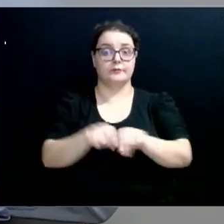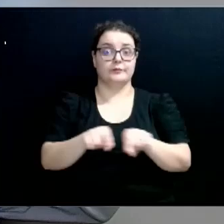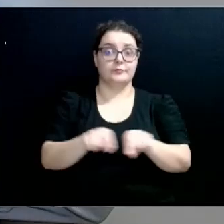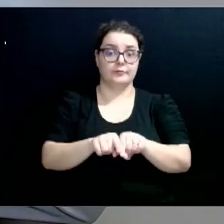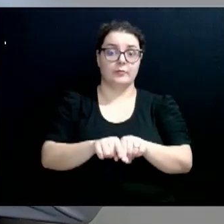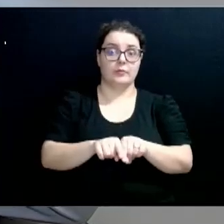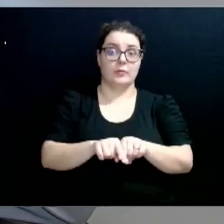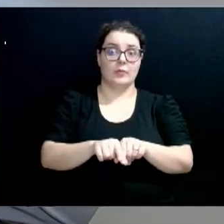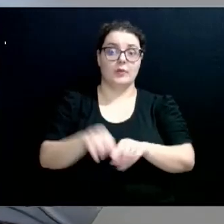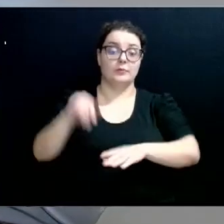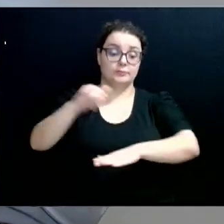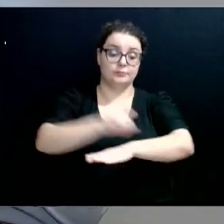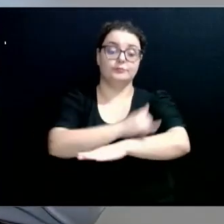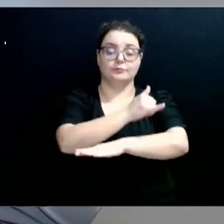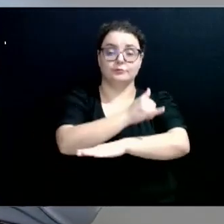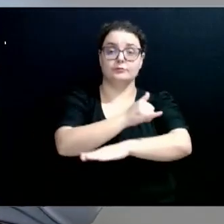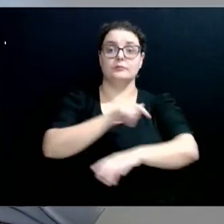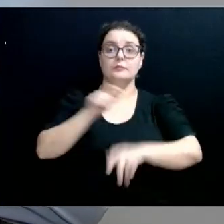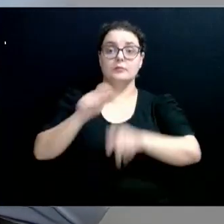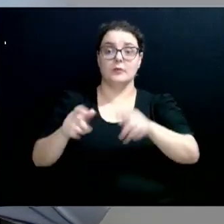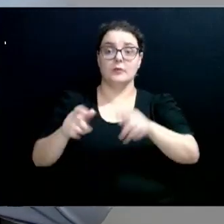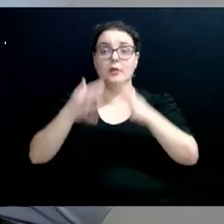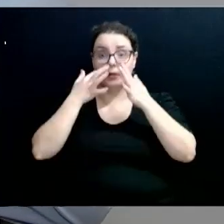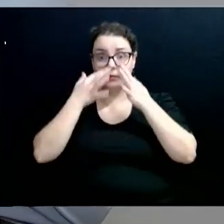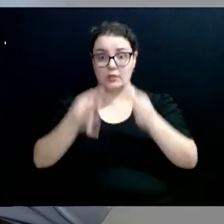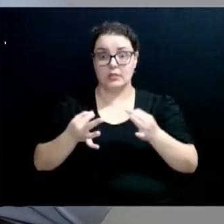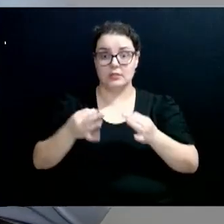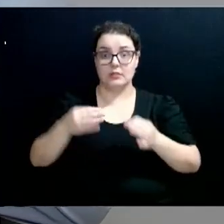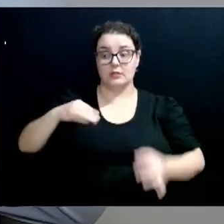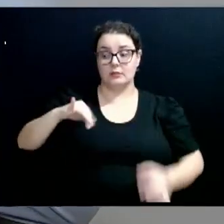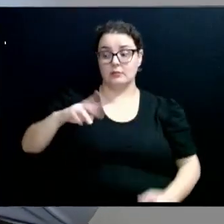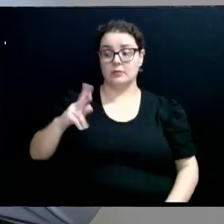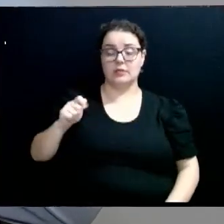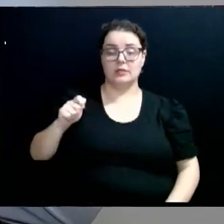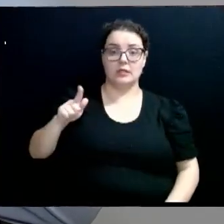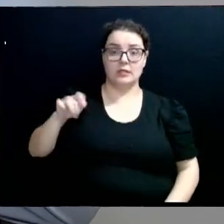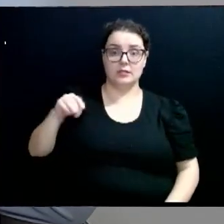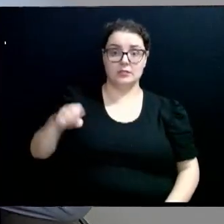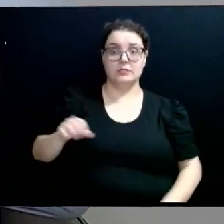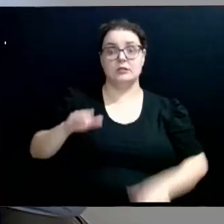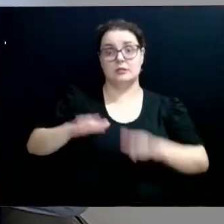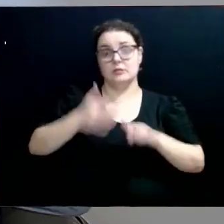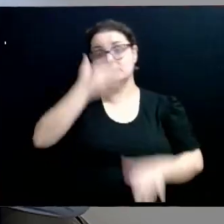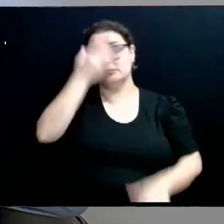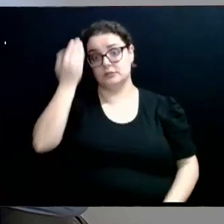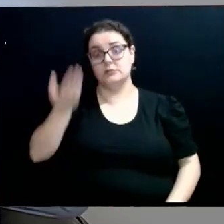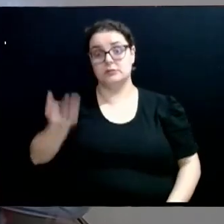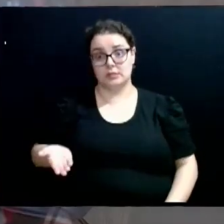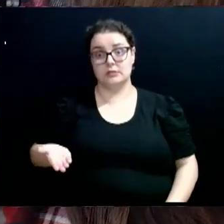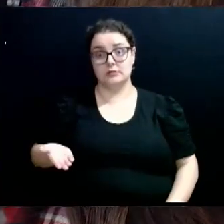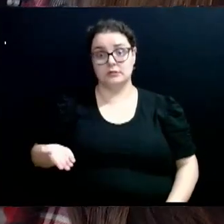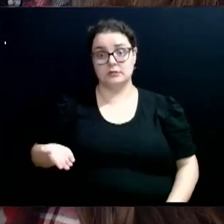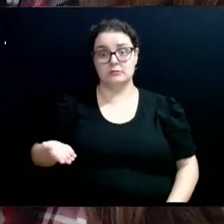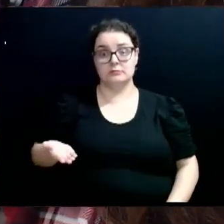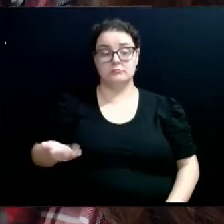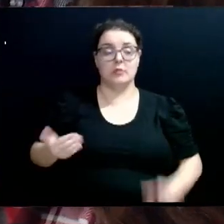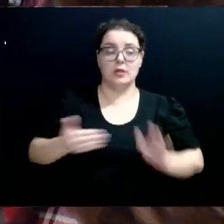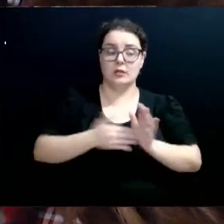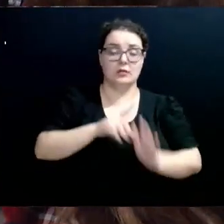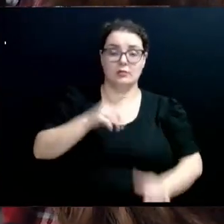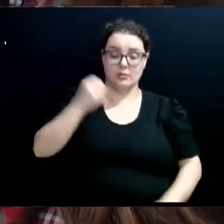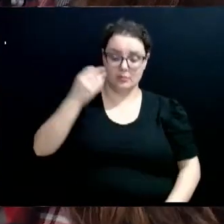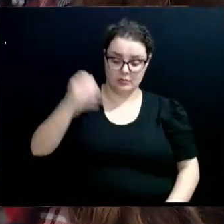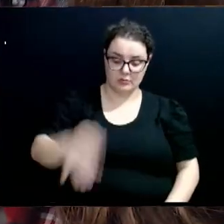é importante, no caso do transporte aéreo, as pessoas prestarem atenção nas milhagens. Muitas vezes elas esquecem disso.